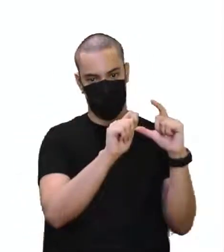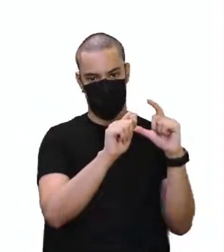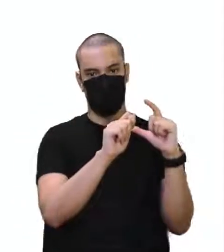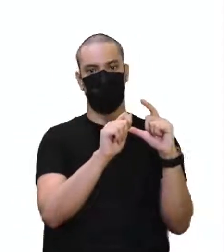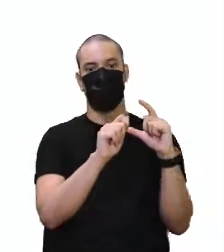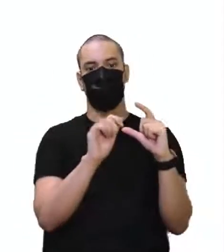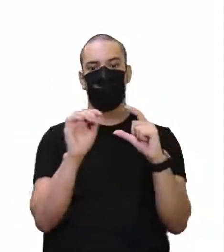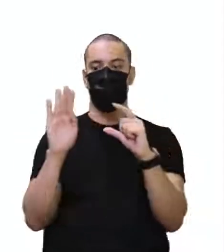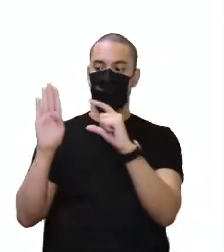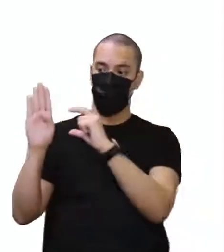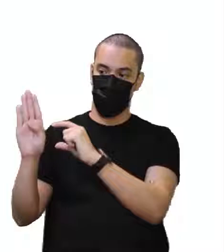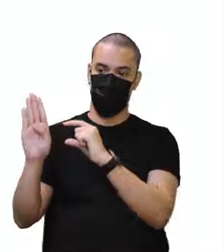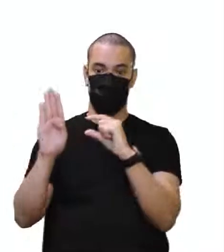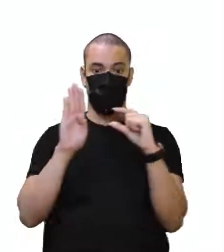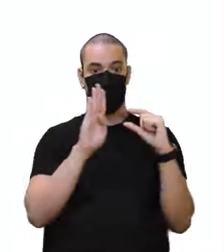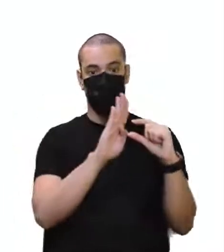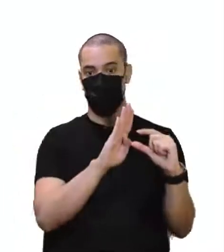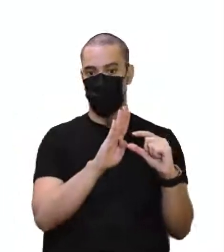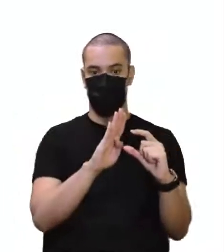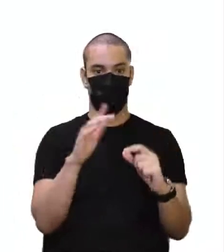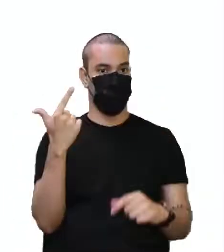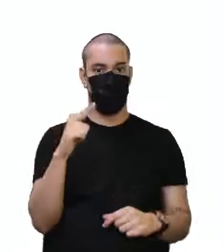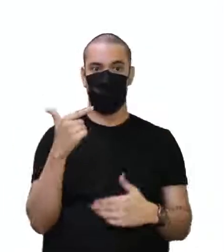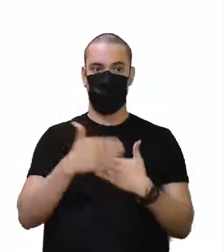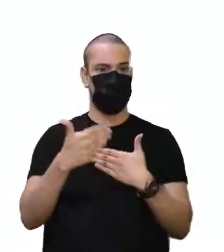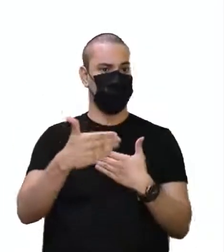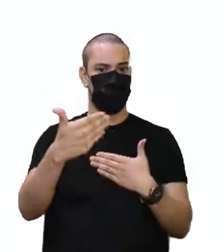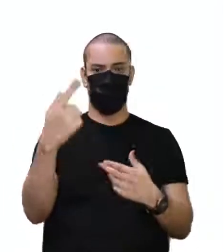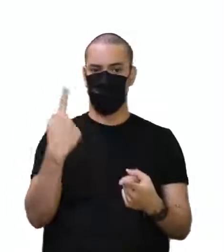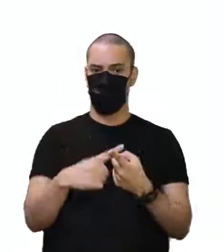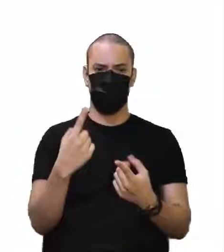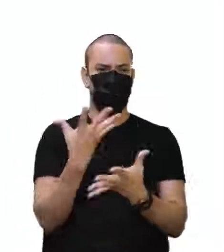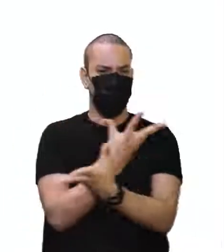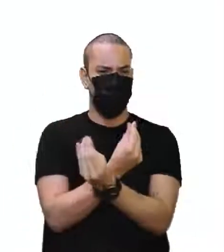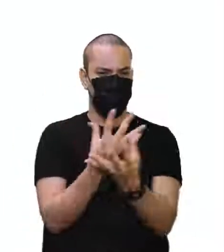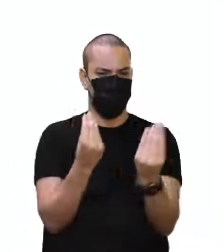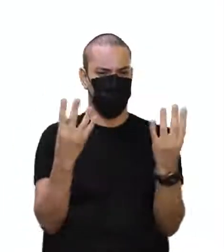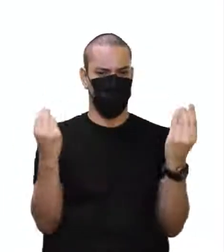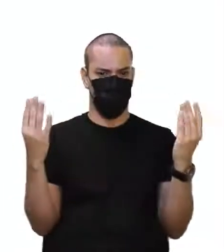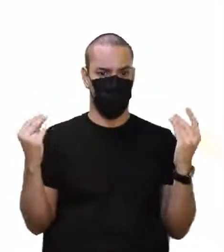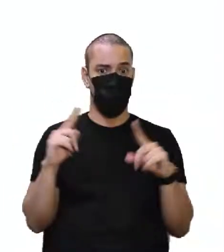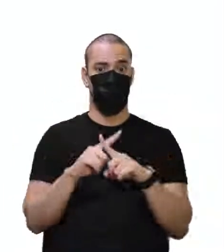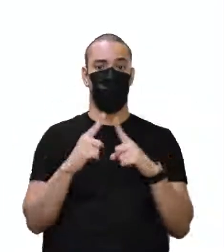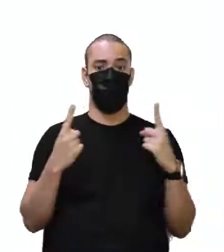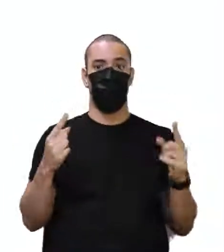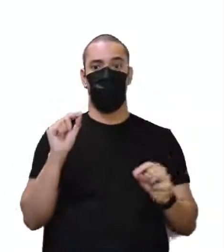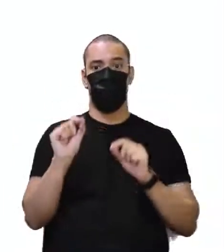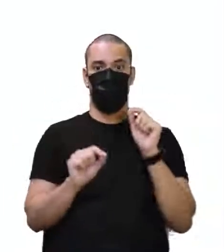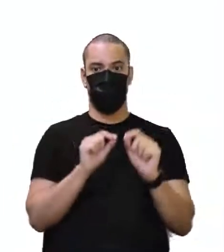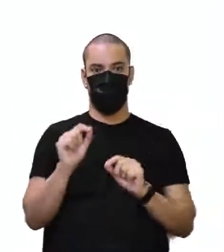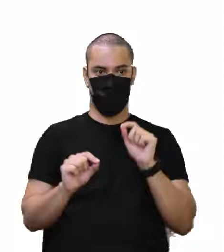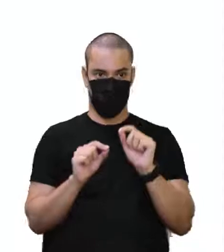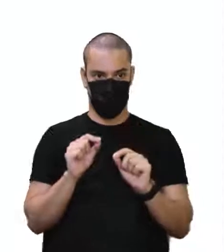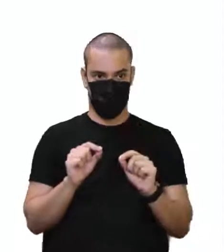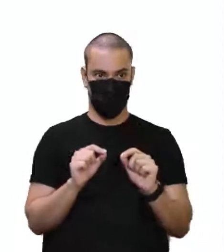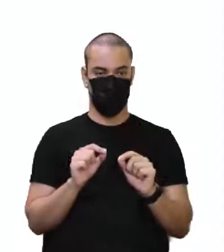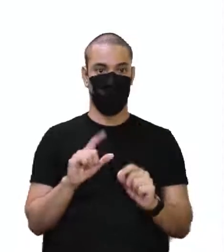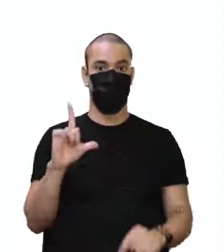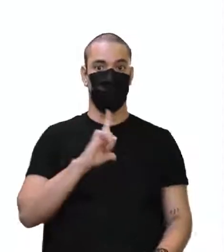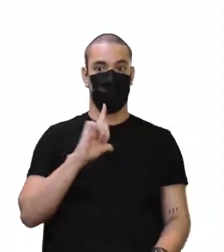azão, Bzinho com Bzinho. Não vou dar a sequência, porque senão eu não estou enxergando direito aqui. Mas vamos lá. Então você tem